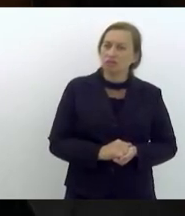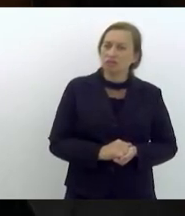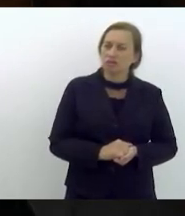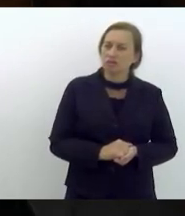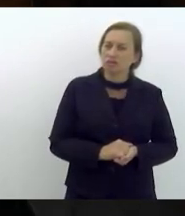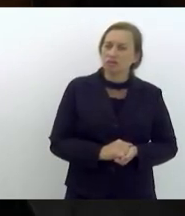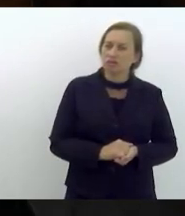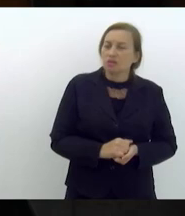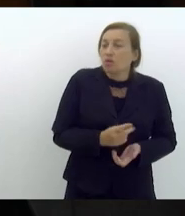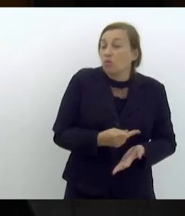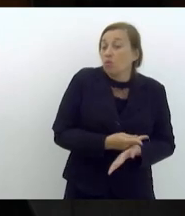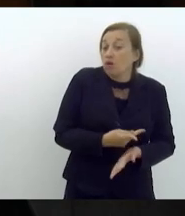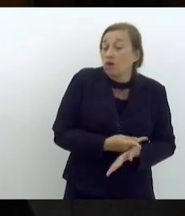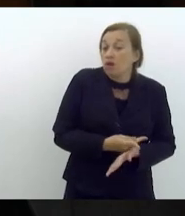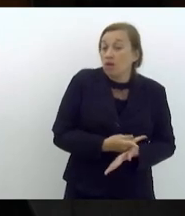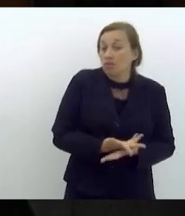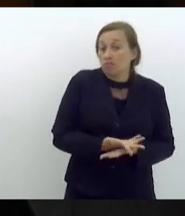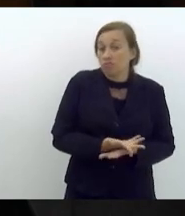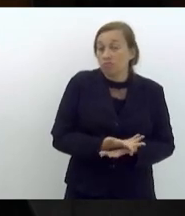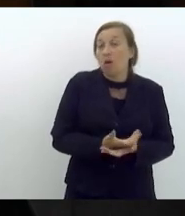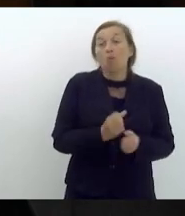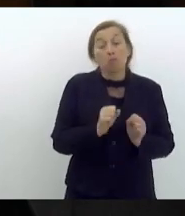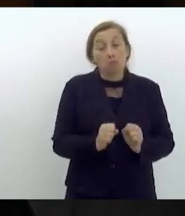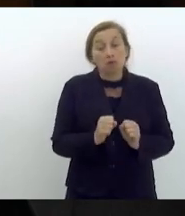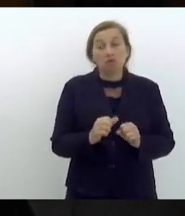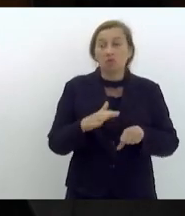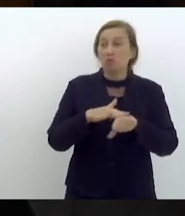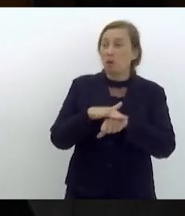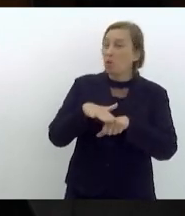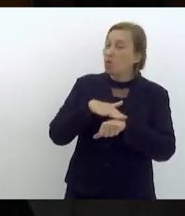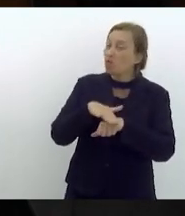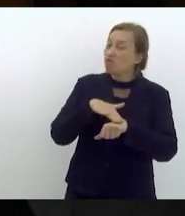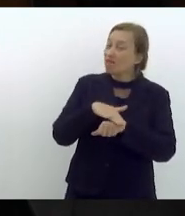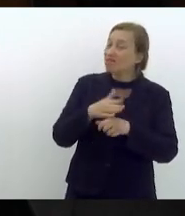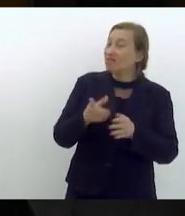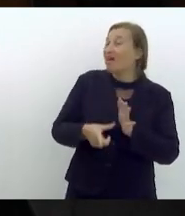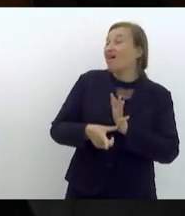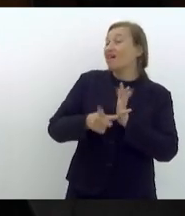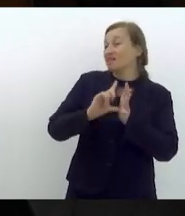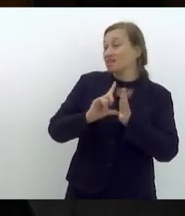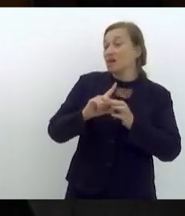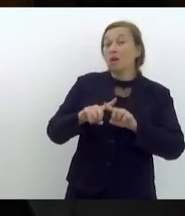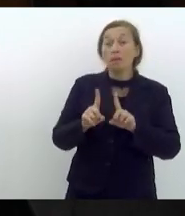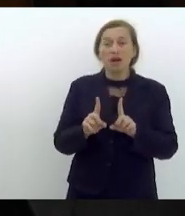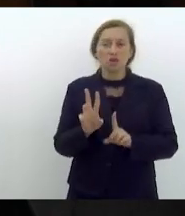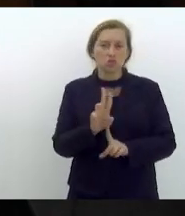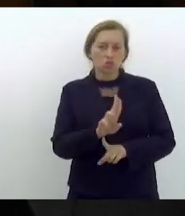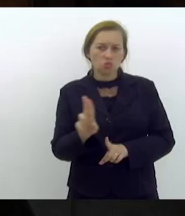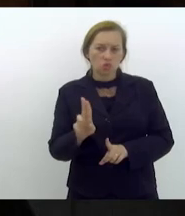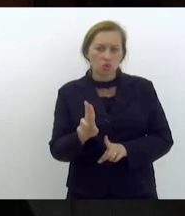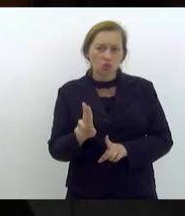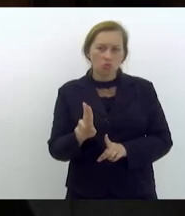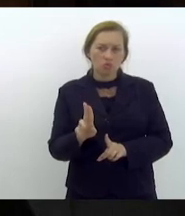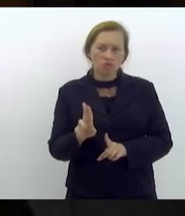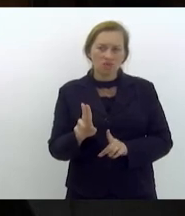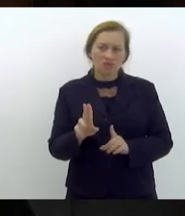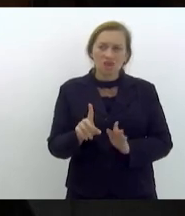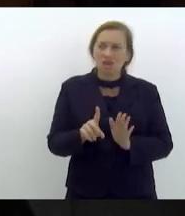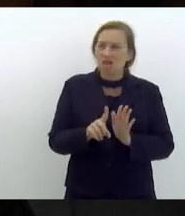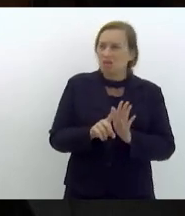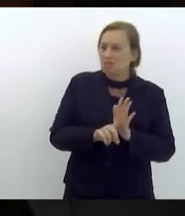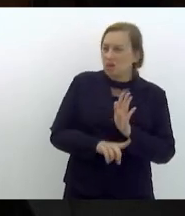ter poderia passar por uma conversa para eliminar mas o nome menos indicado